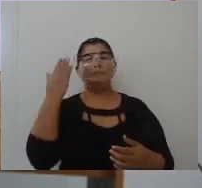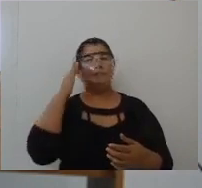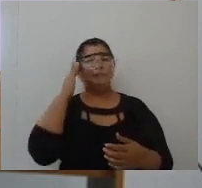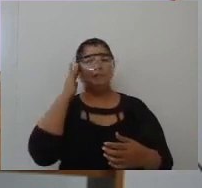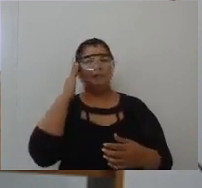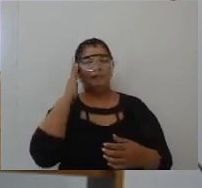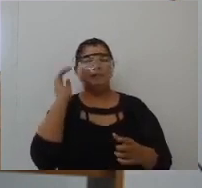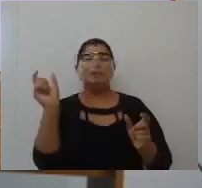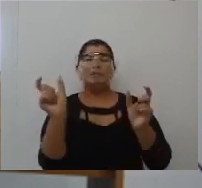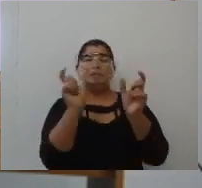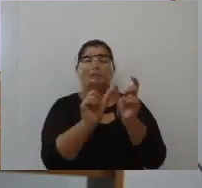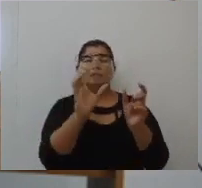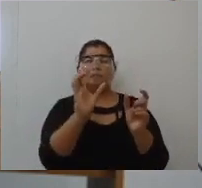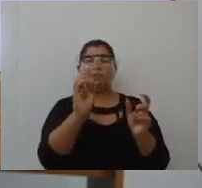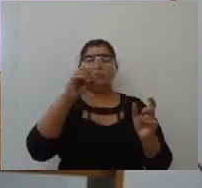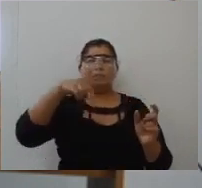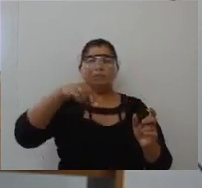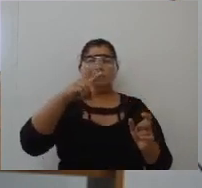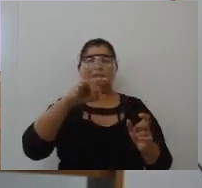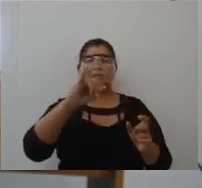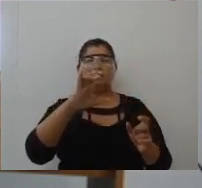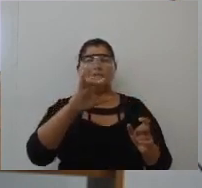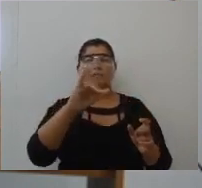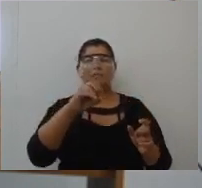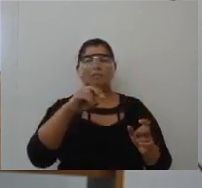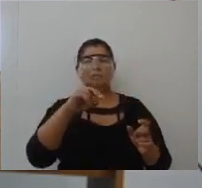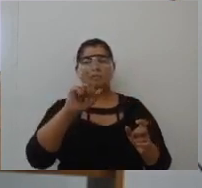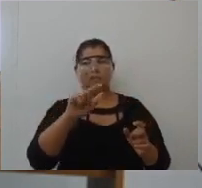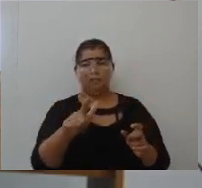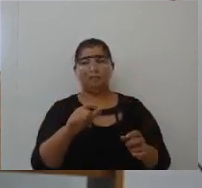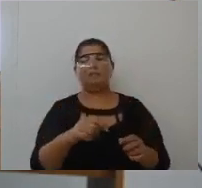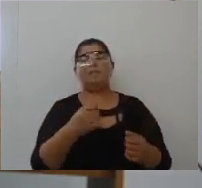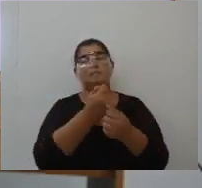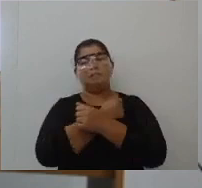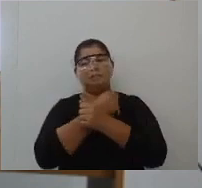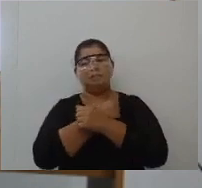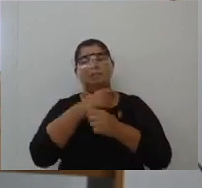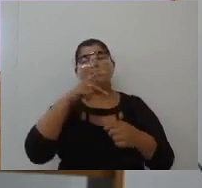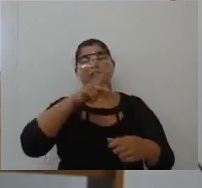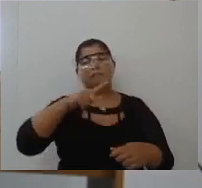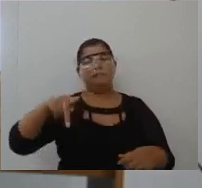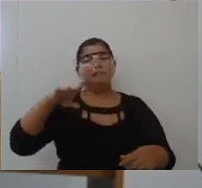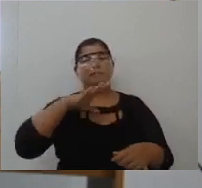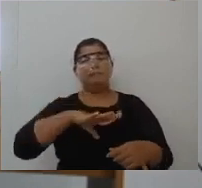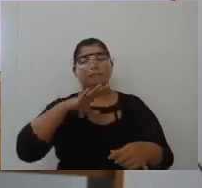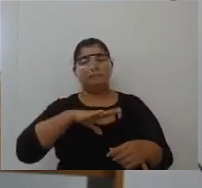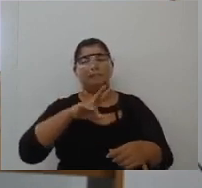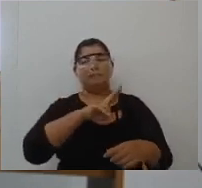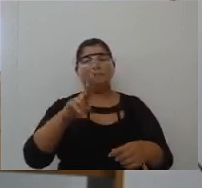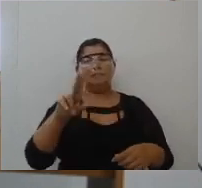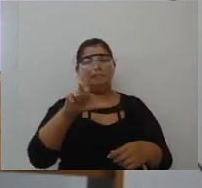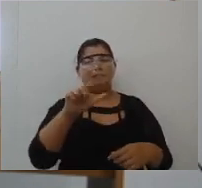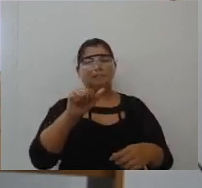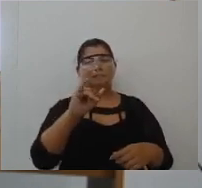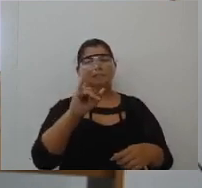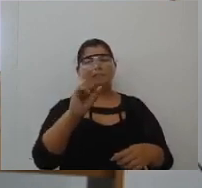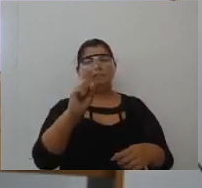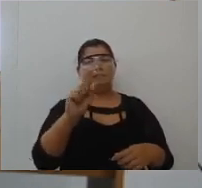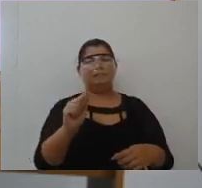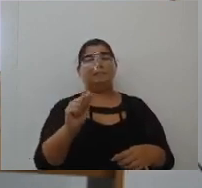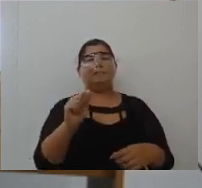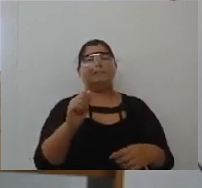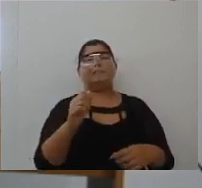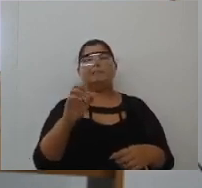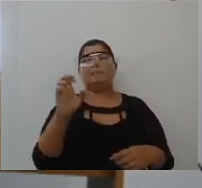Poderia explicar novamente? Posso sim. Poderia mandar um abraço para a minha professora de português? Claro. O nome dela é Laísa Gabriele, da EREM